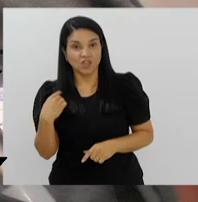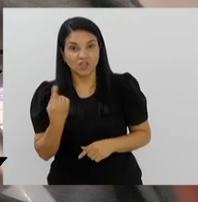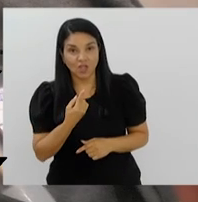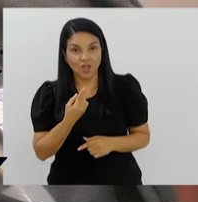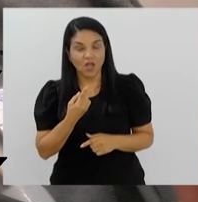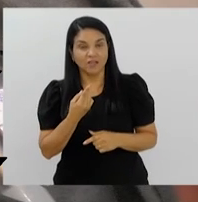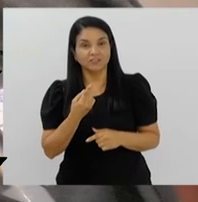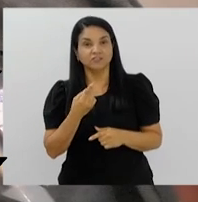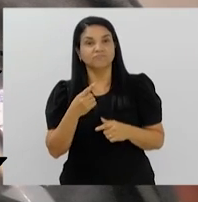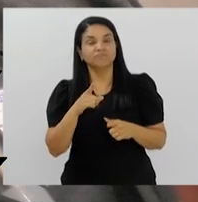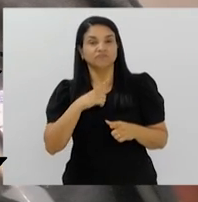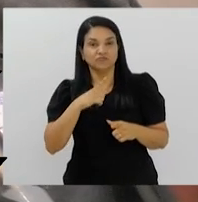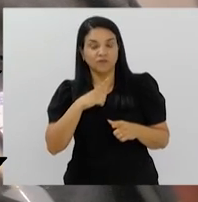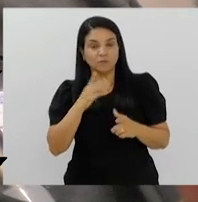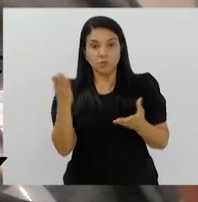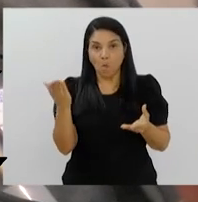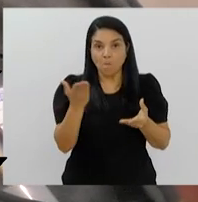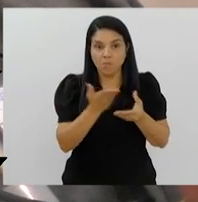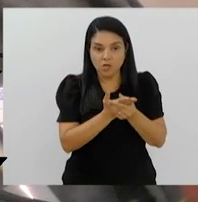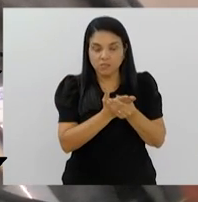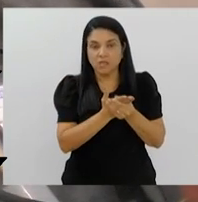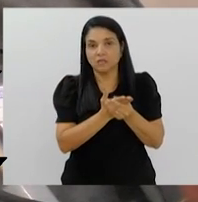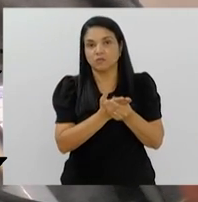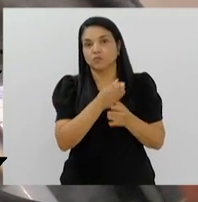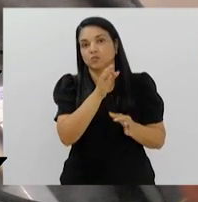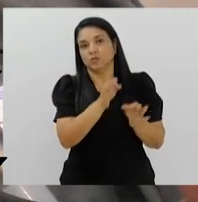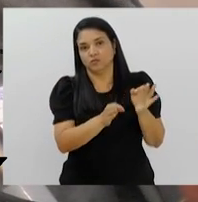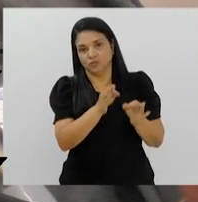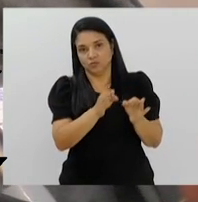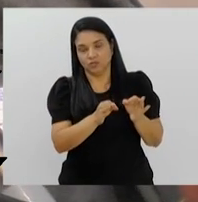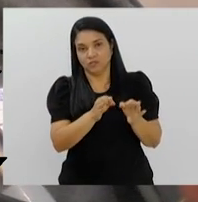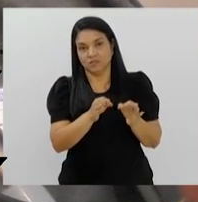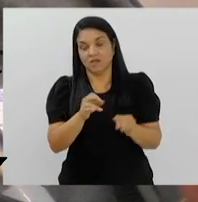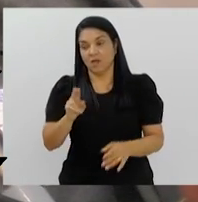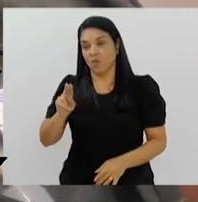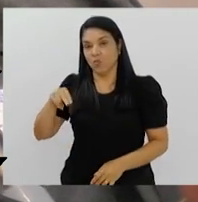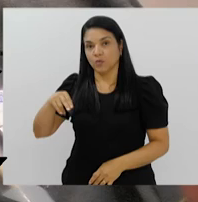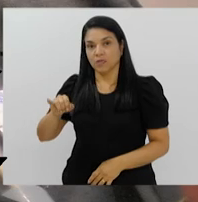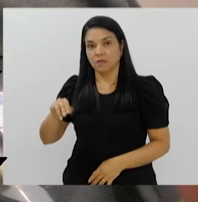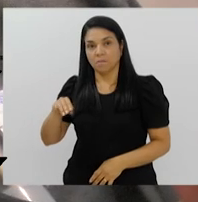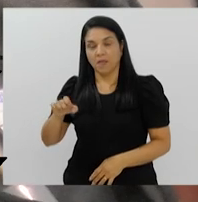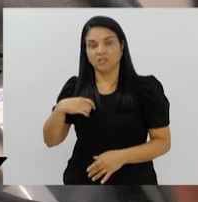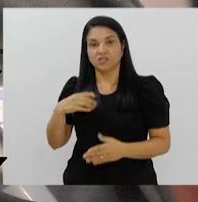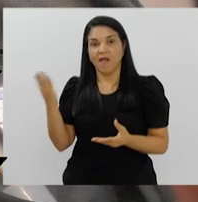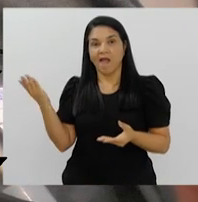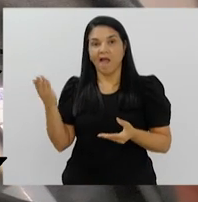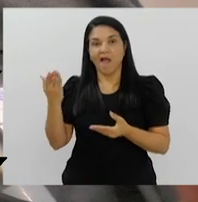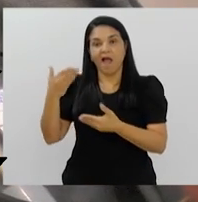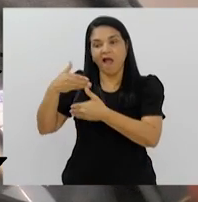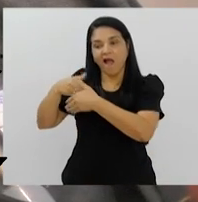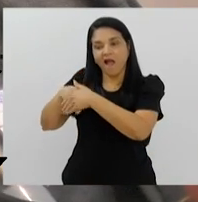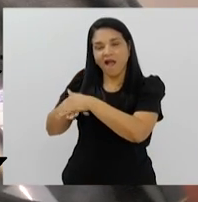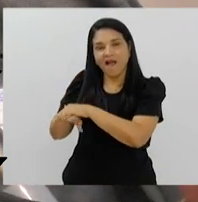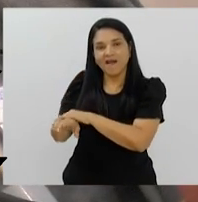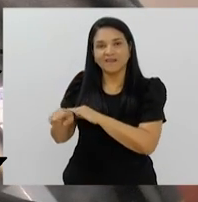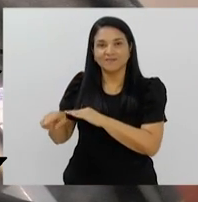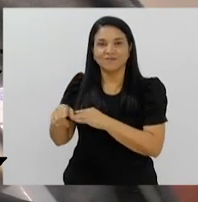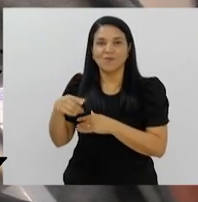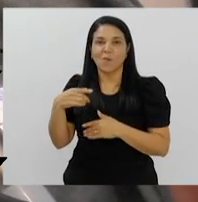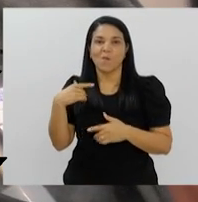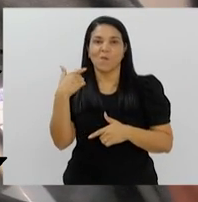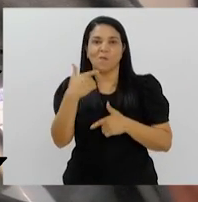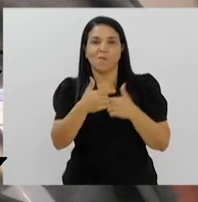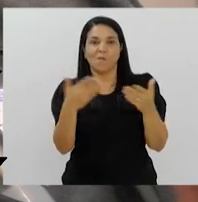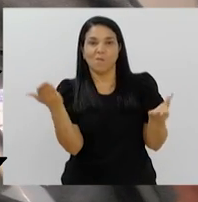medidas penais cabíveis e a Unimed arou o processo contra meu para não deu